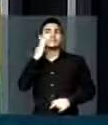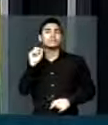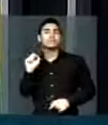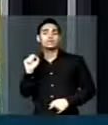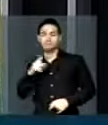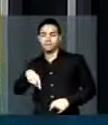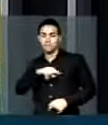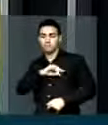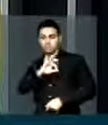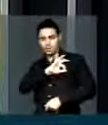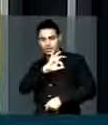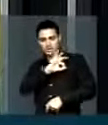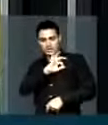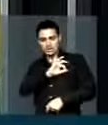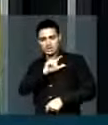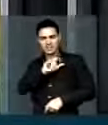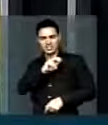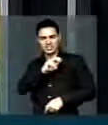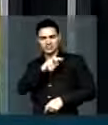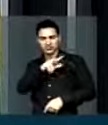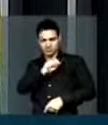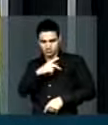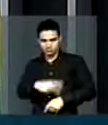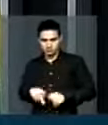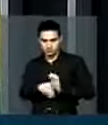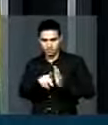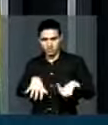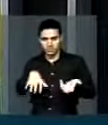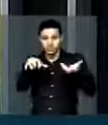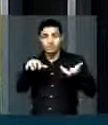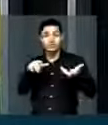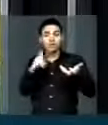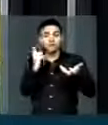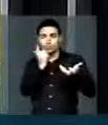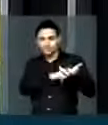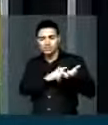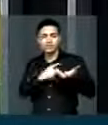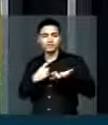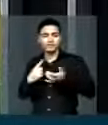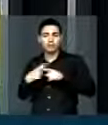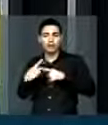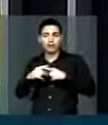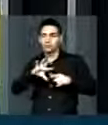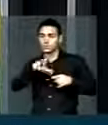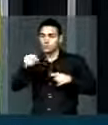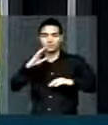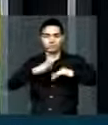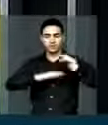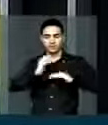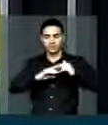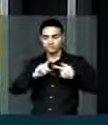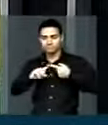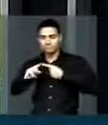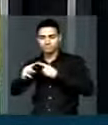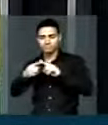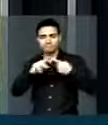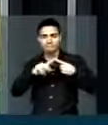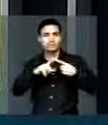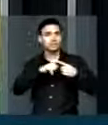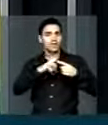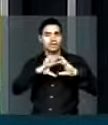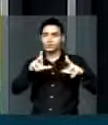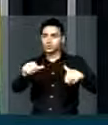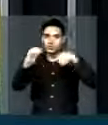Legislativa construiu, graças à sinergia de todos os profissionais, a sua marca de respeito